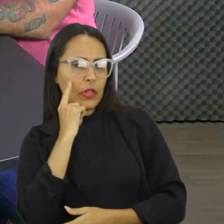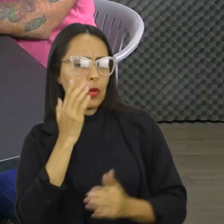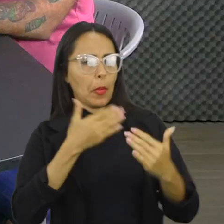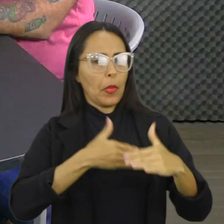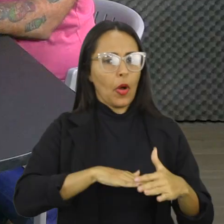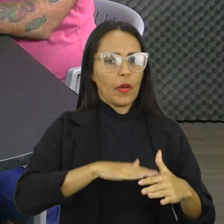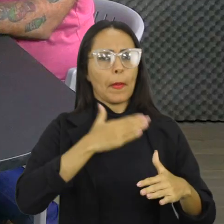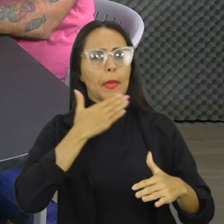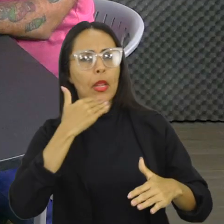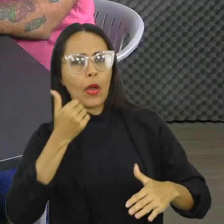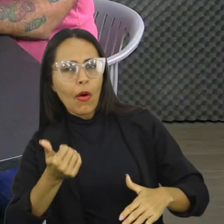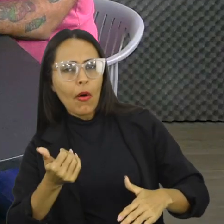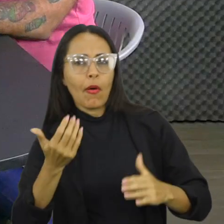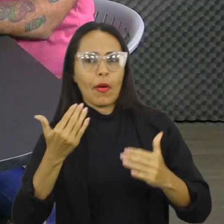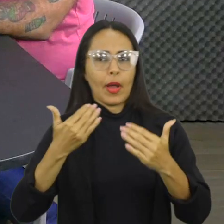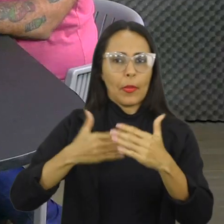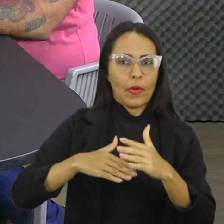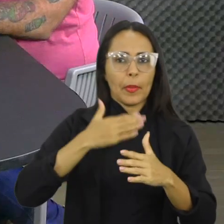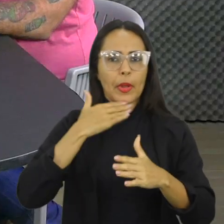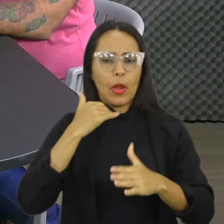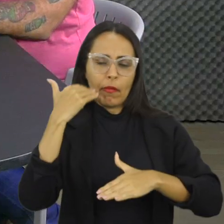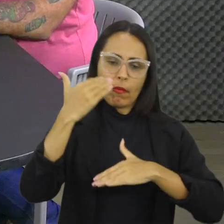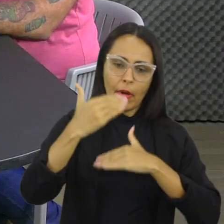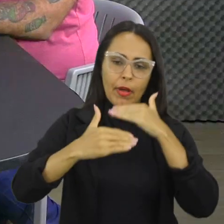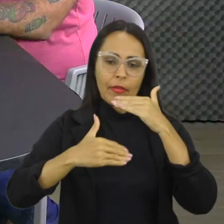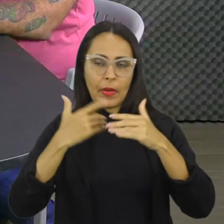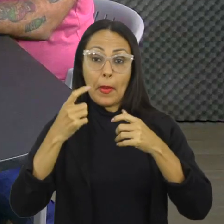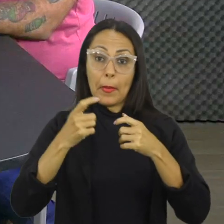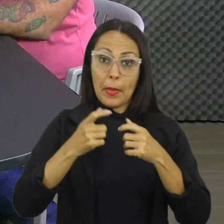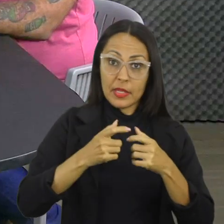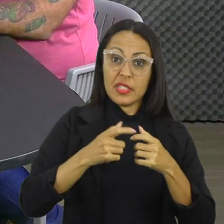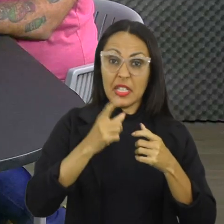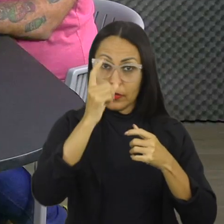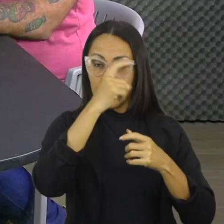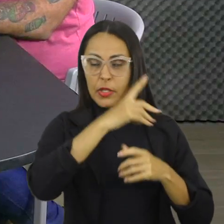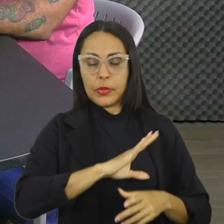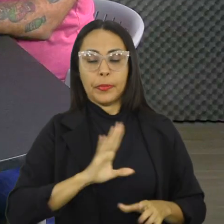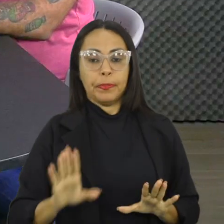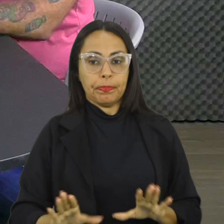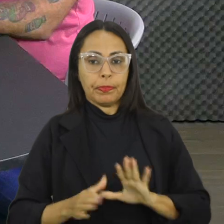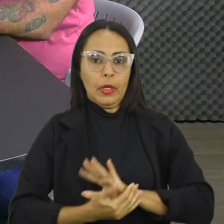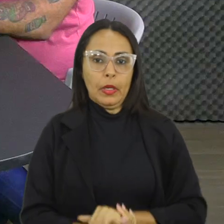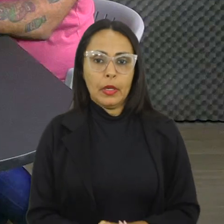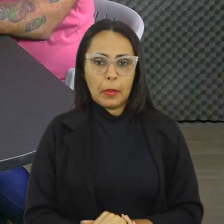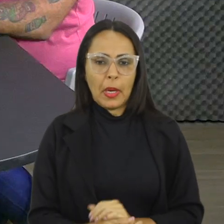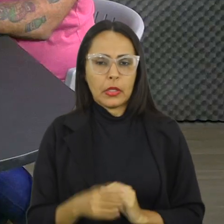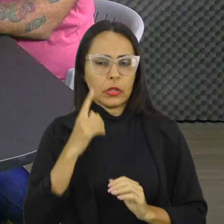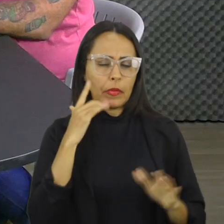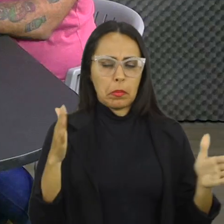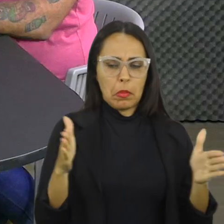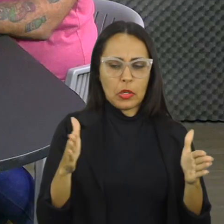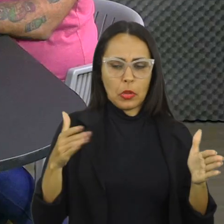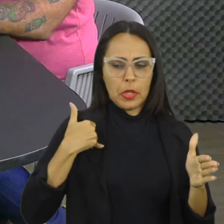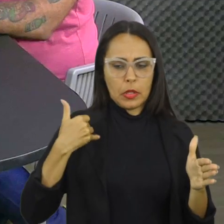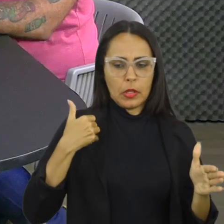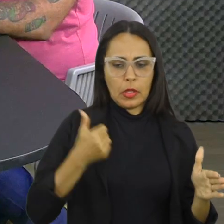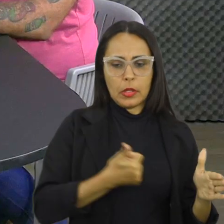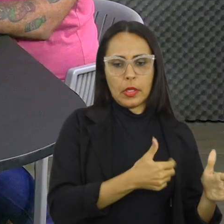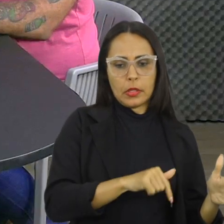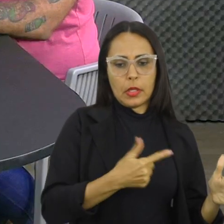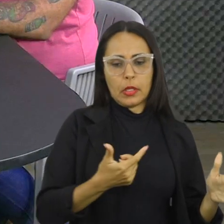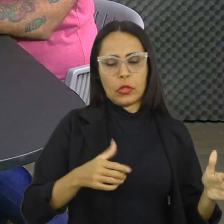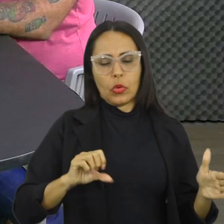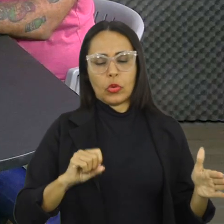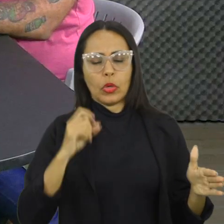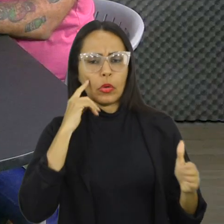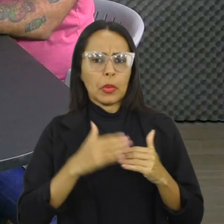prova melhor, na outra você faz uma prova melhor e aí você passa. Mas quando eu estava entre 17 e 18 anos, eu